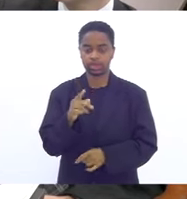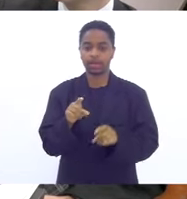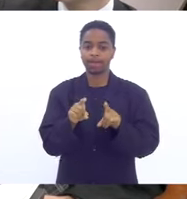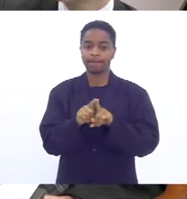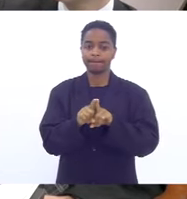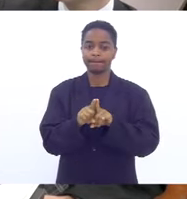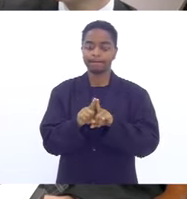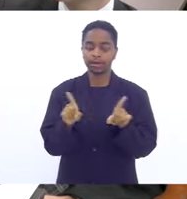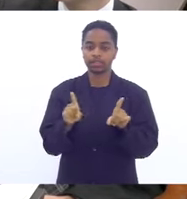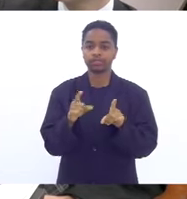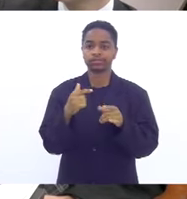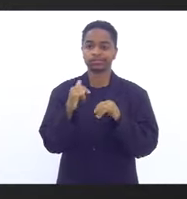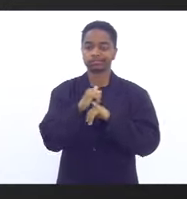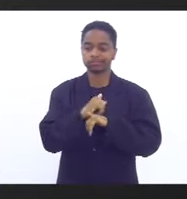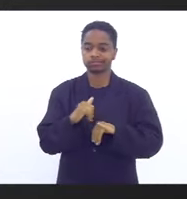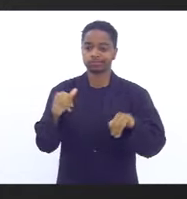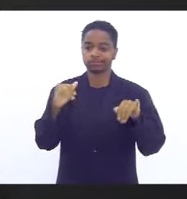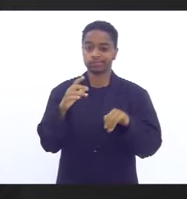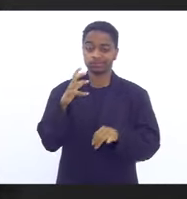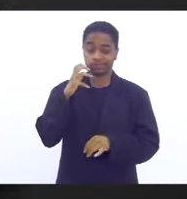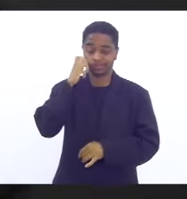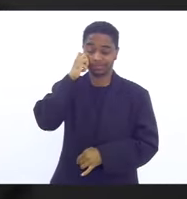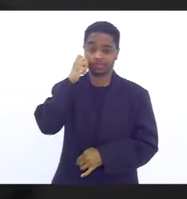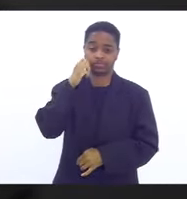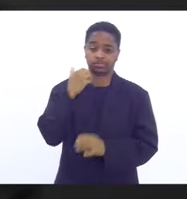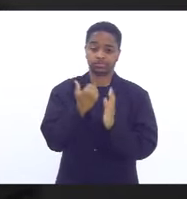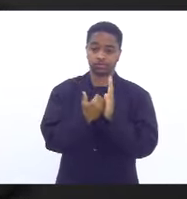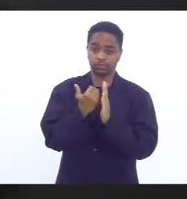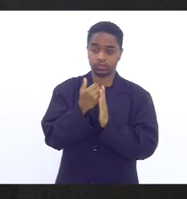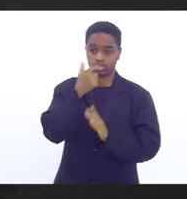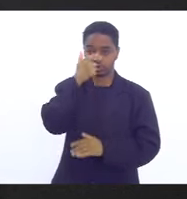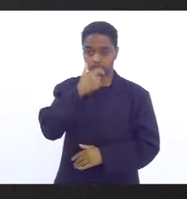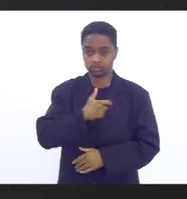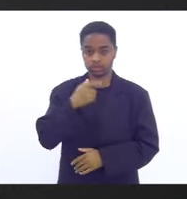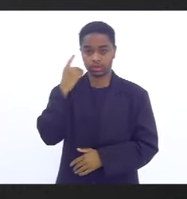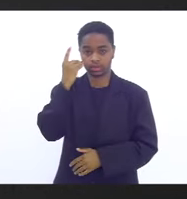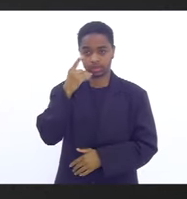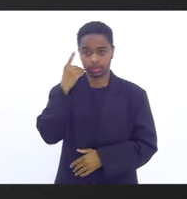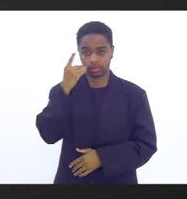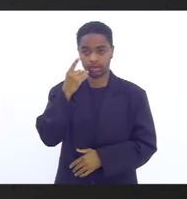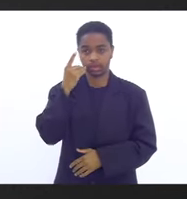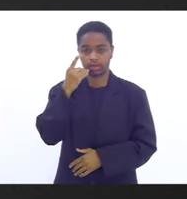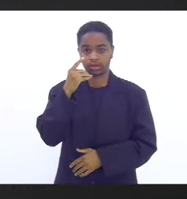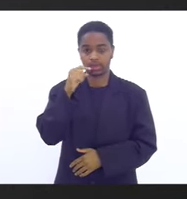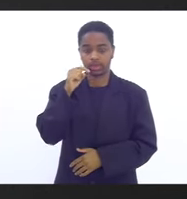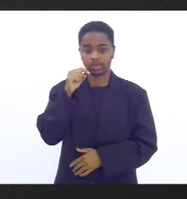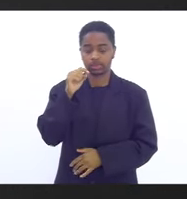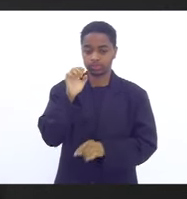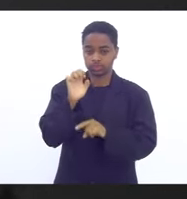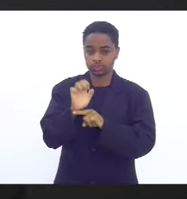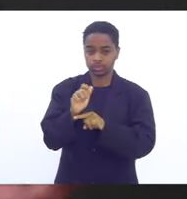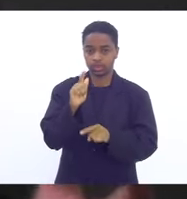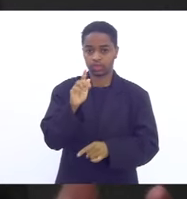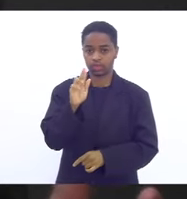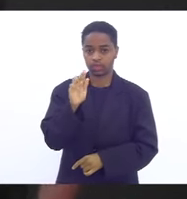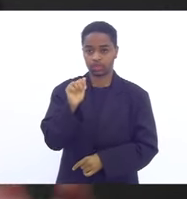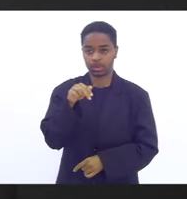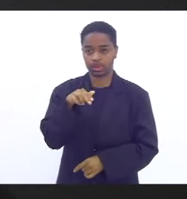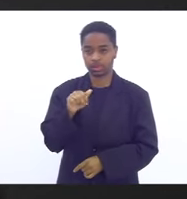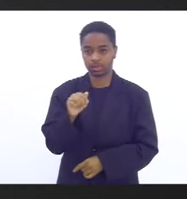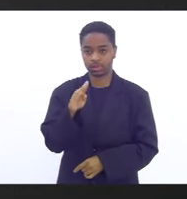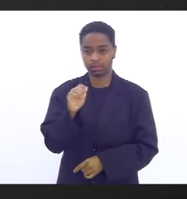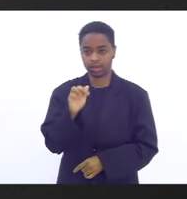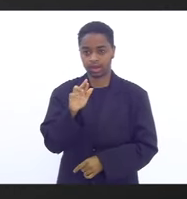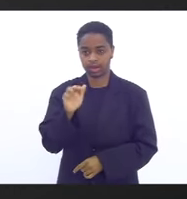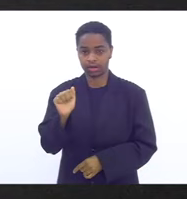constrangimento realmente é grande. Eu sou deputado do Estado da Guanabara. Eu sempre digo o